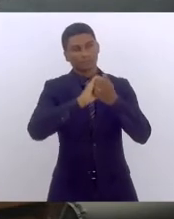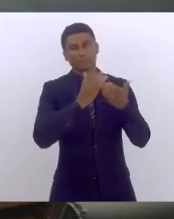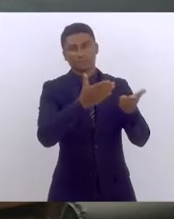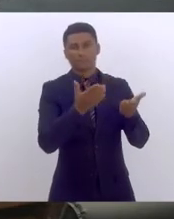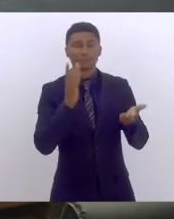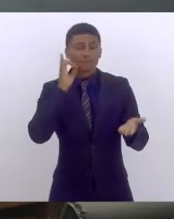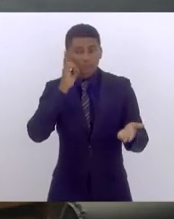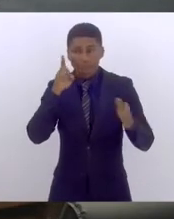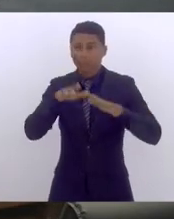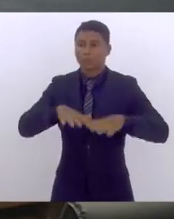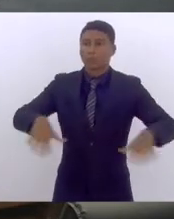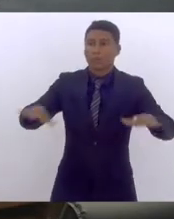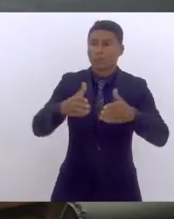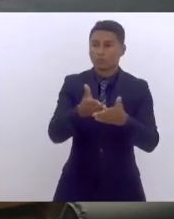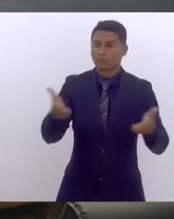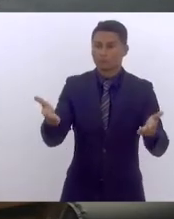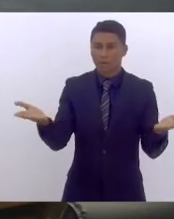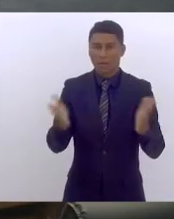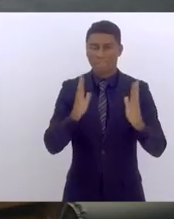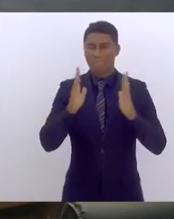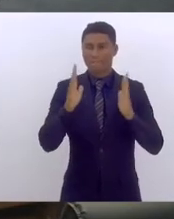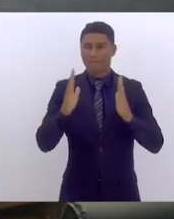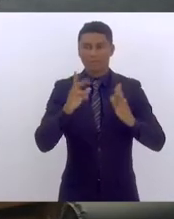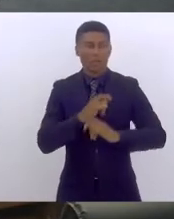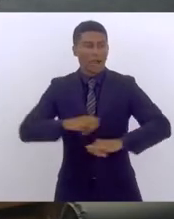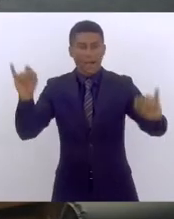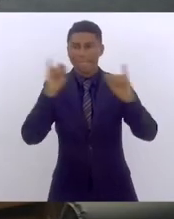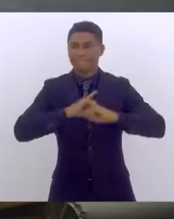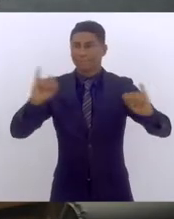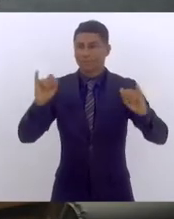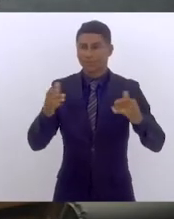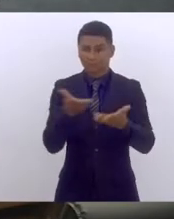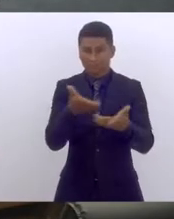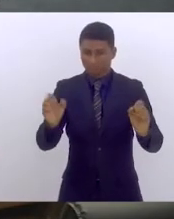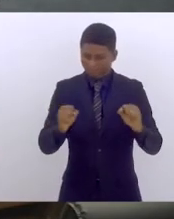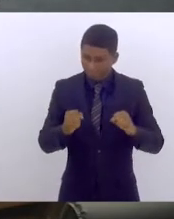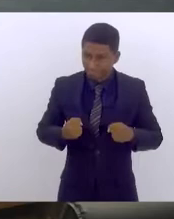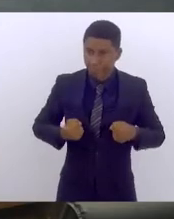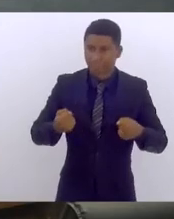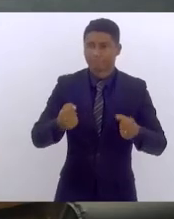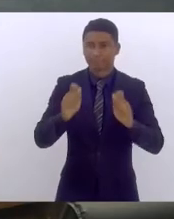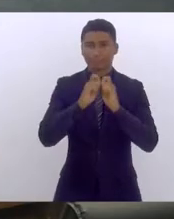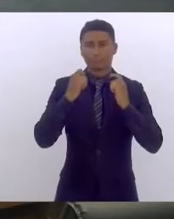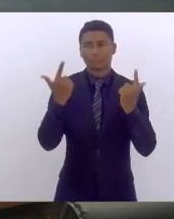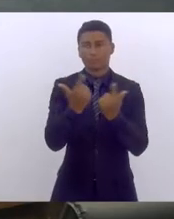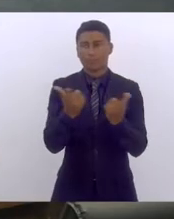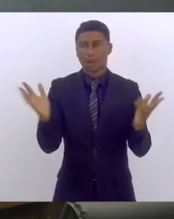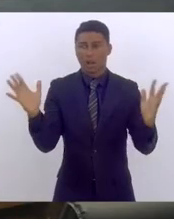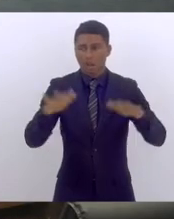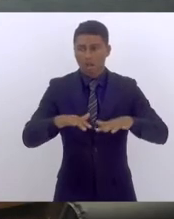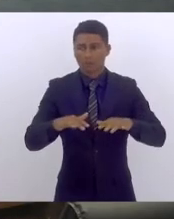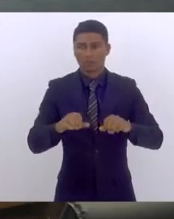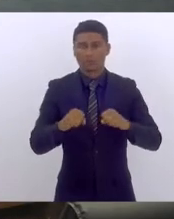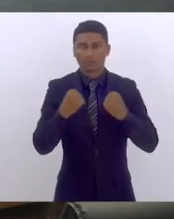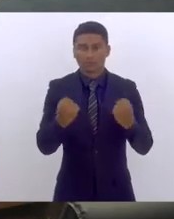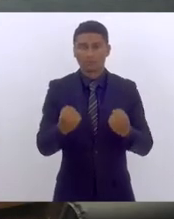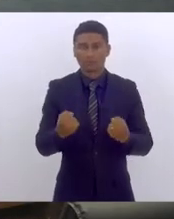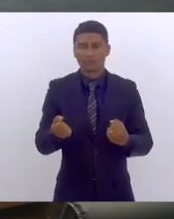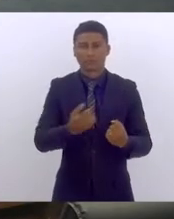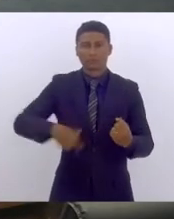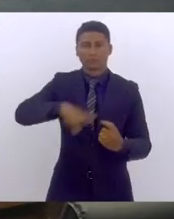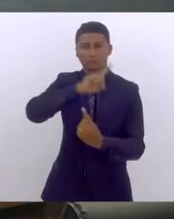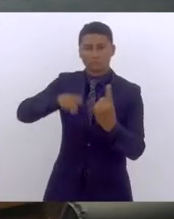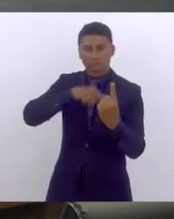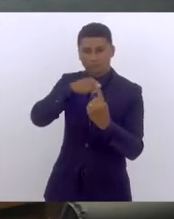os deputados que, mesmo nesse período de campanha, se dignam a estar na Assembleia Legislativa cumprindo a missão, que a gente não está fazendo favor